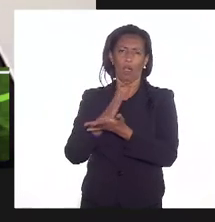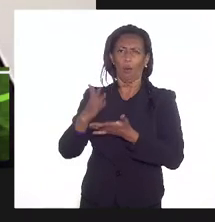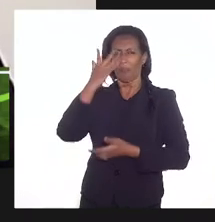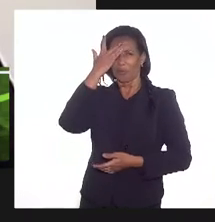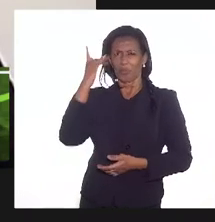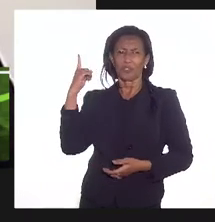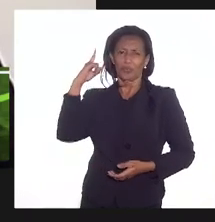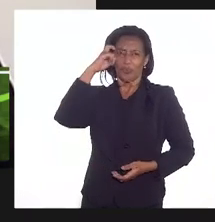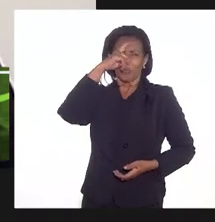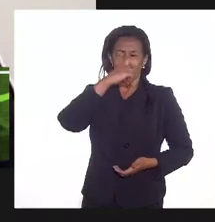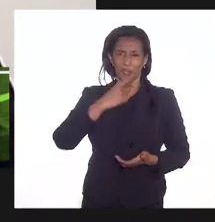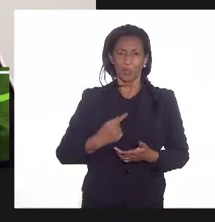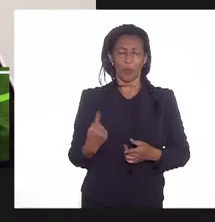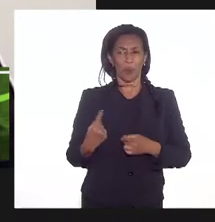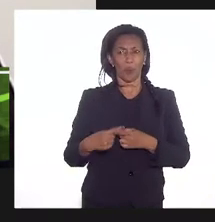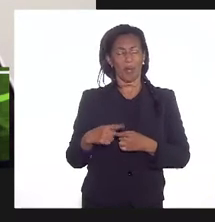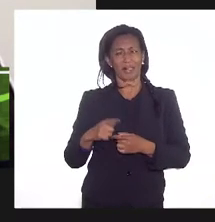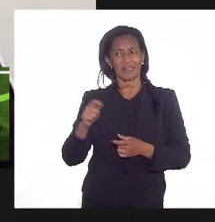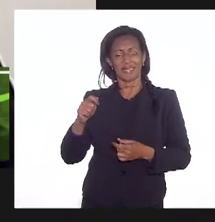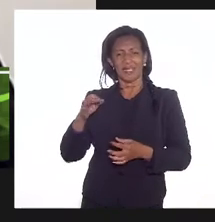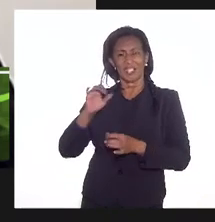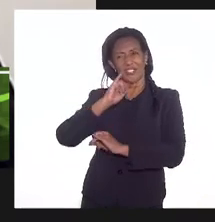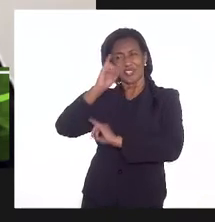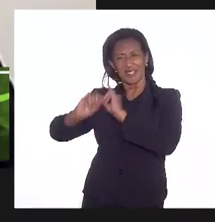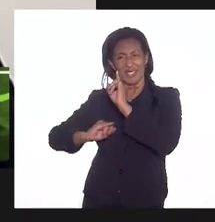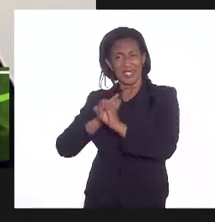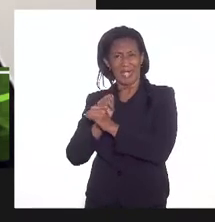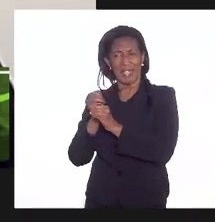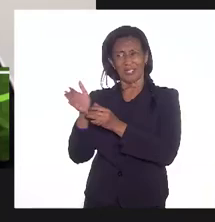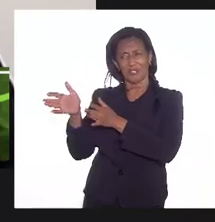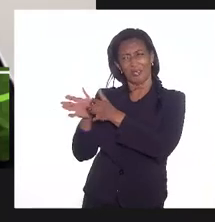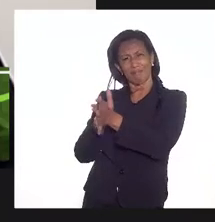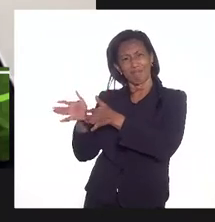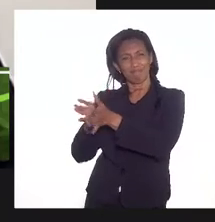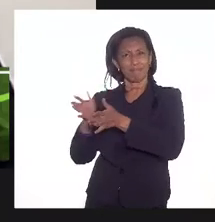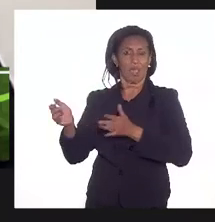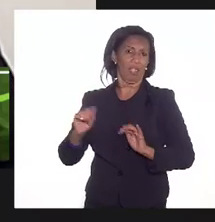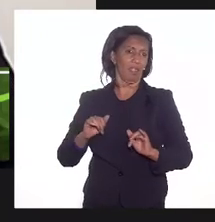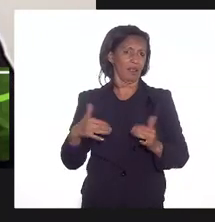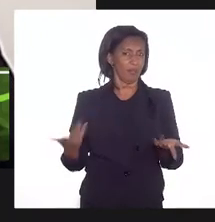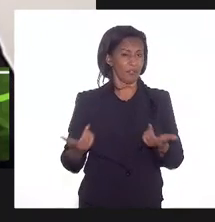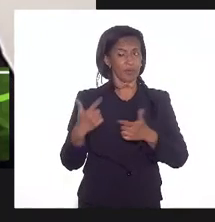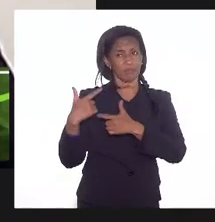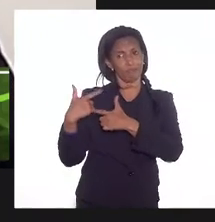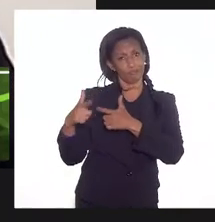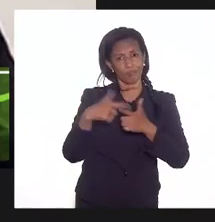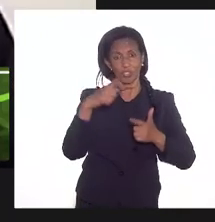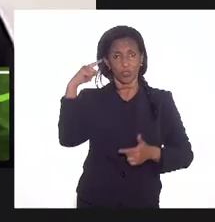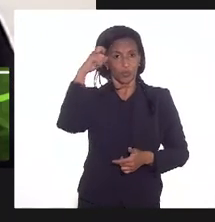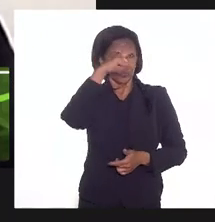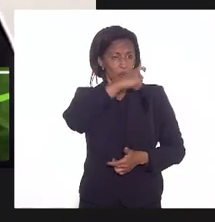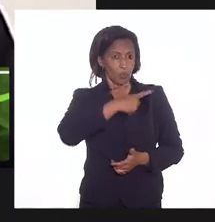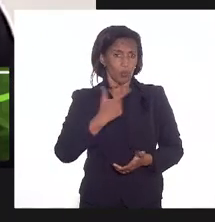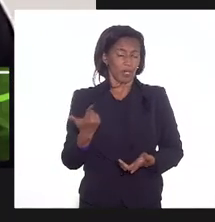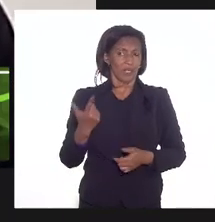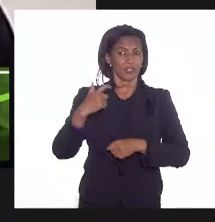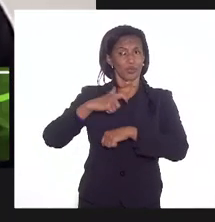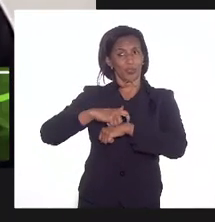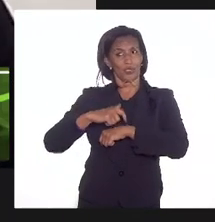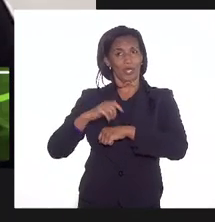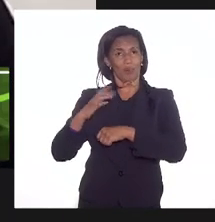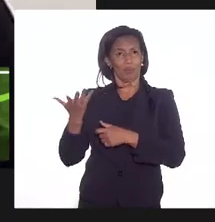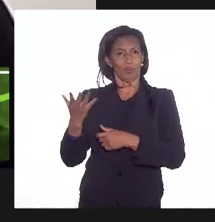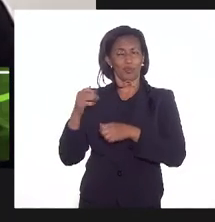por conta de sinal de internet de acesso enfim são dificuldades que esses tempos